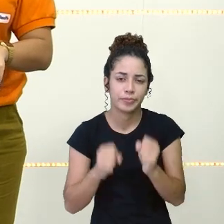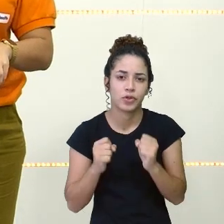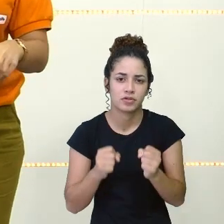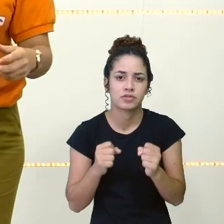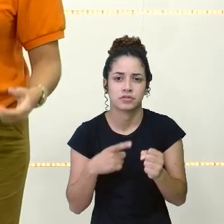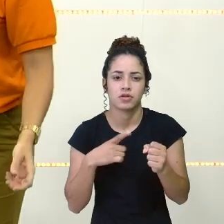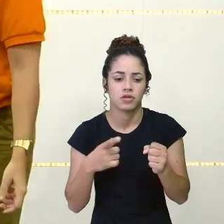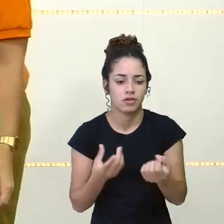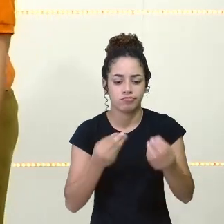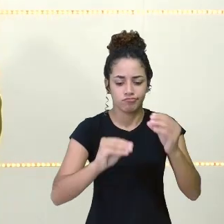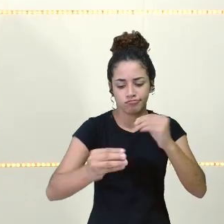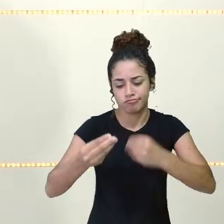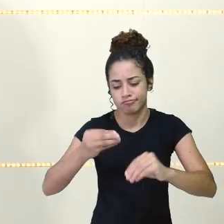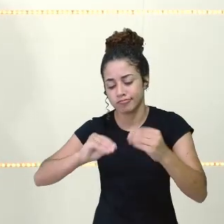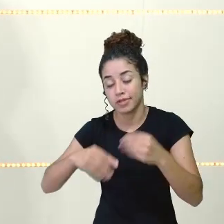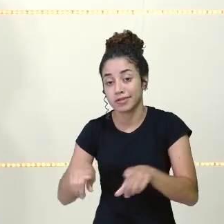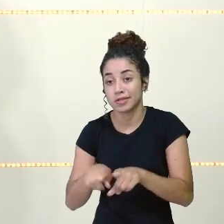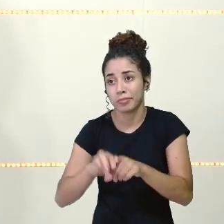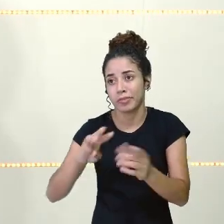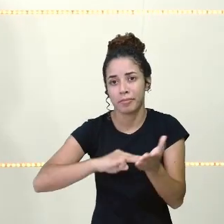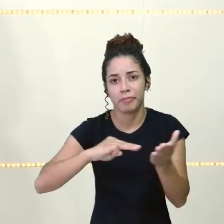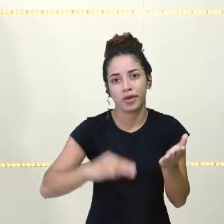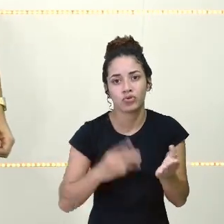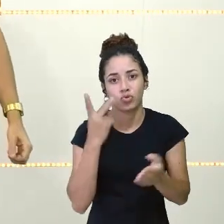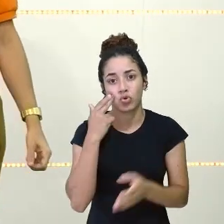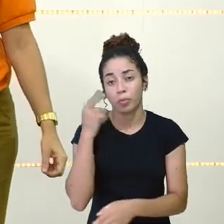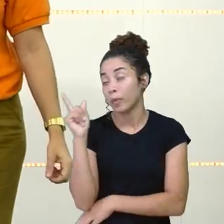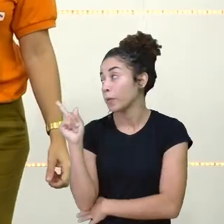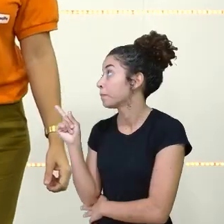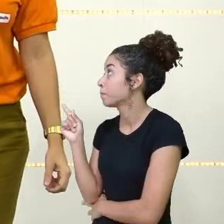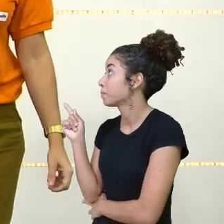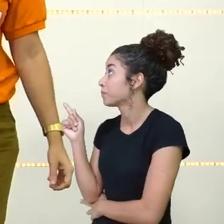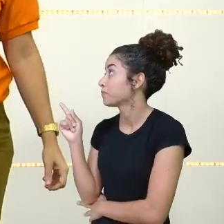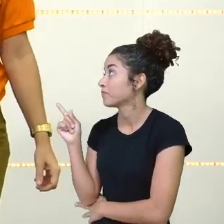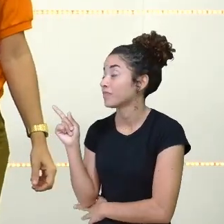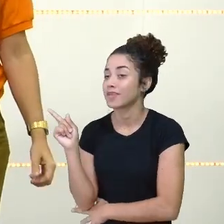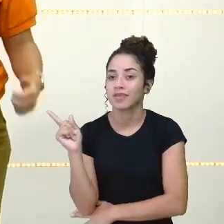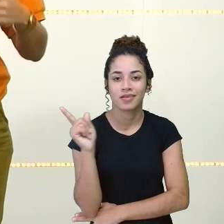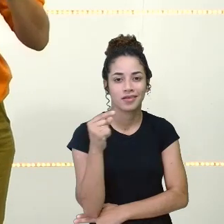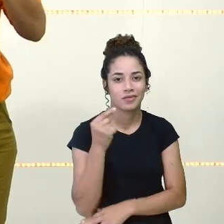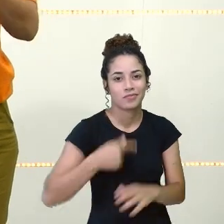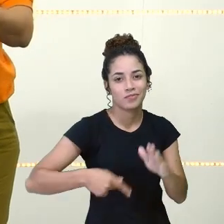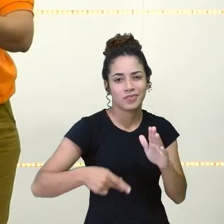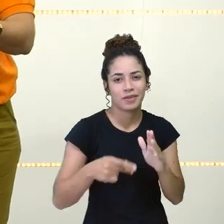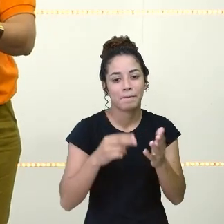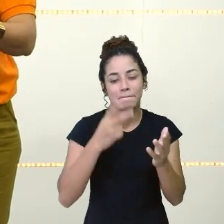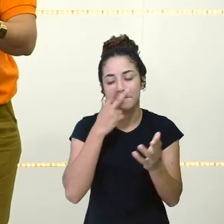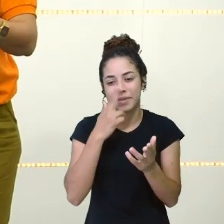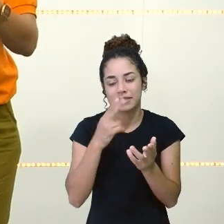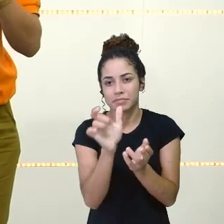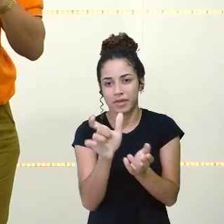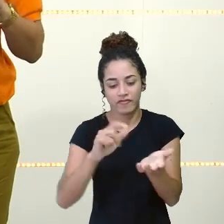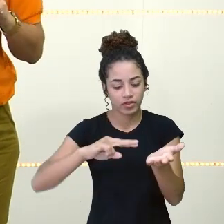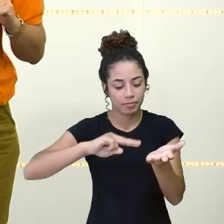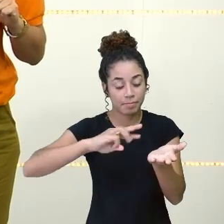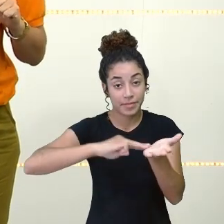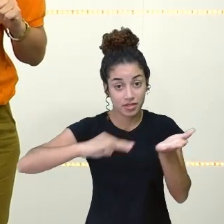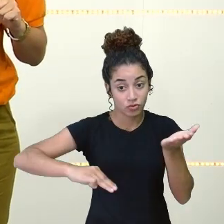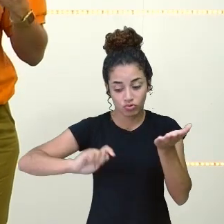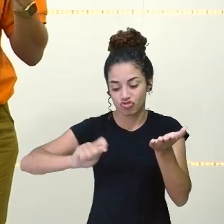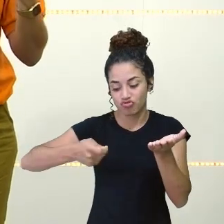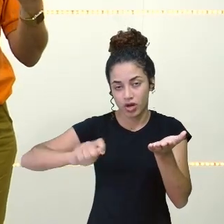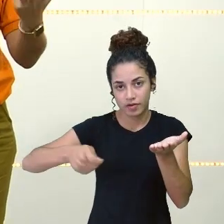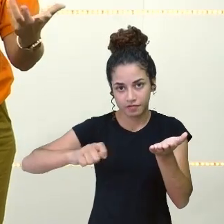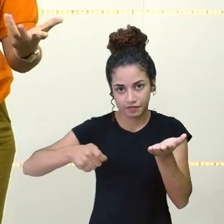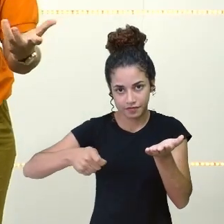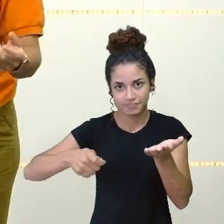quantidade que eu quero, e o método clássico, que é o método da chave. Para eu conseguir fazer, eu preciso